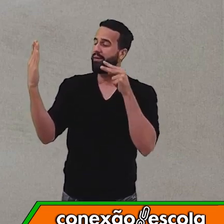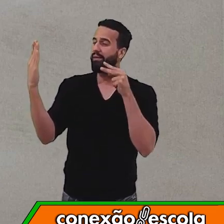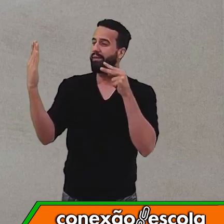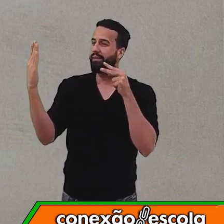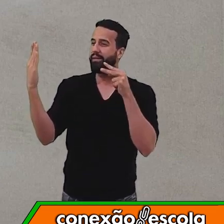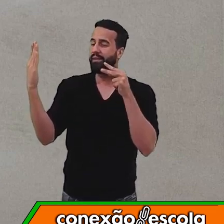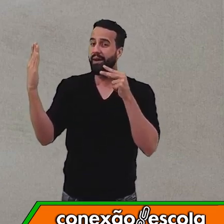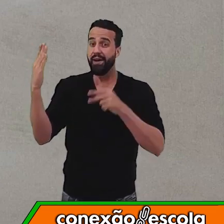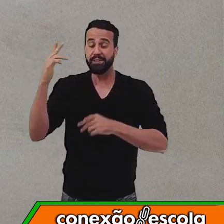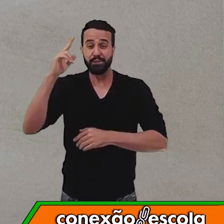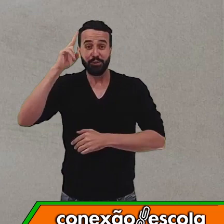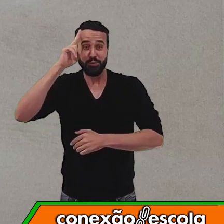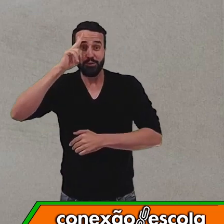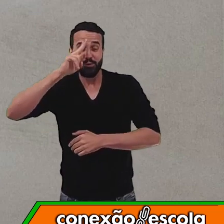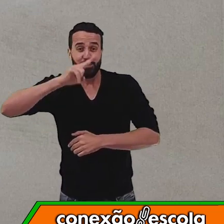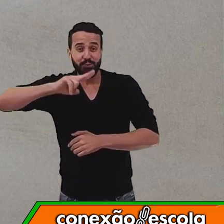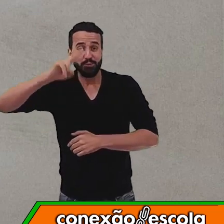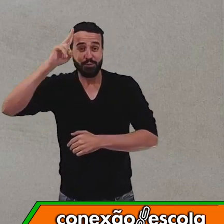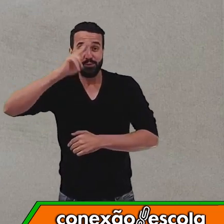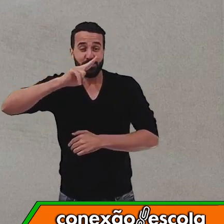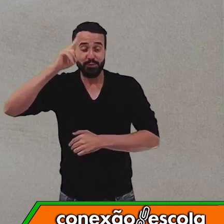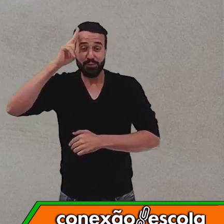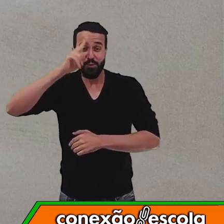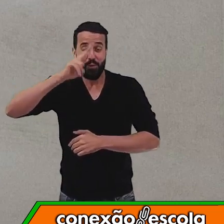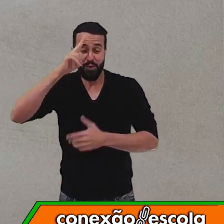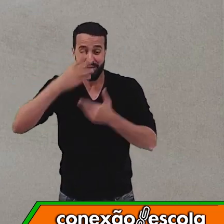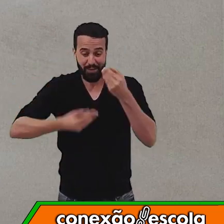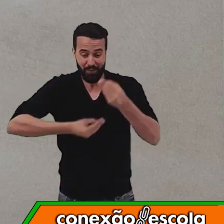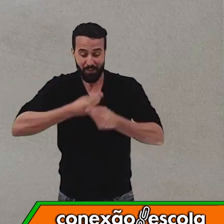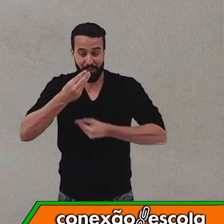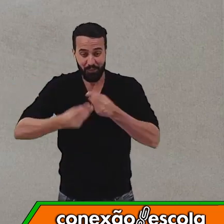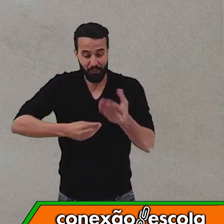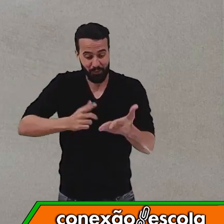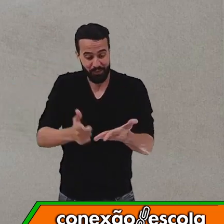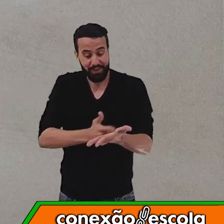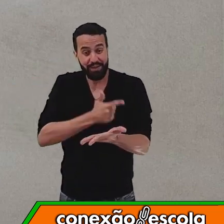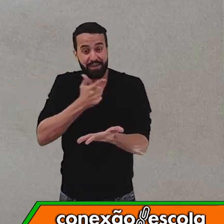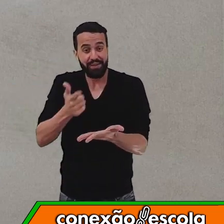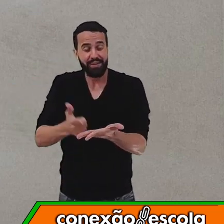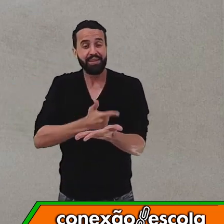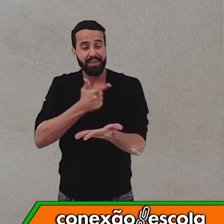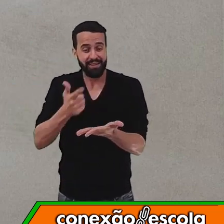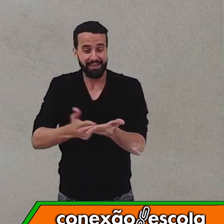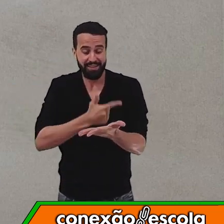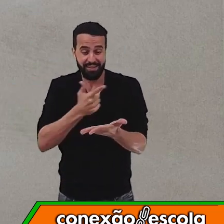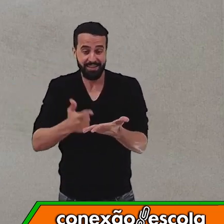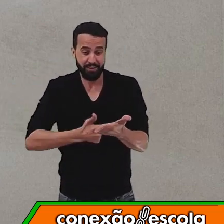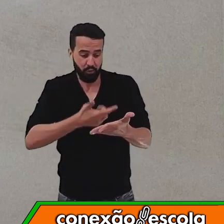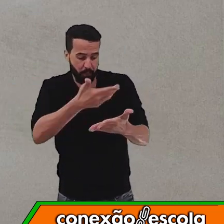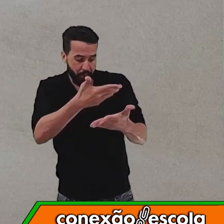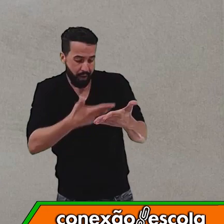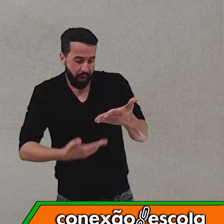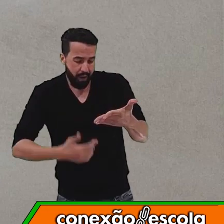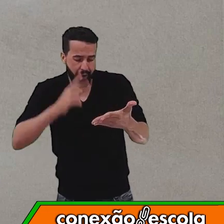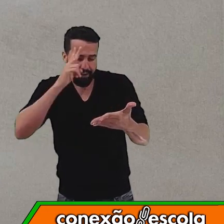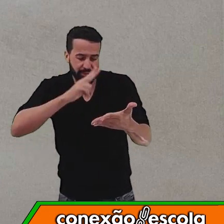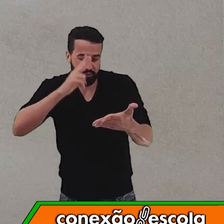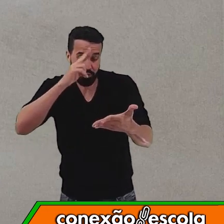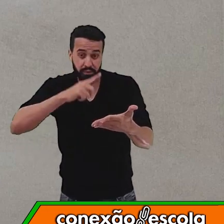uma história guardada em um livro que tem